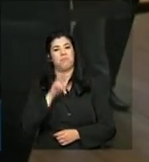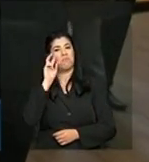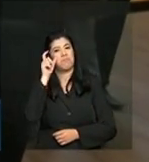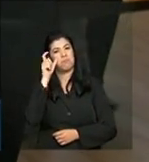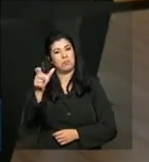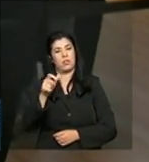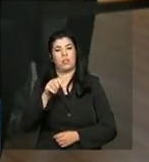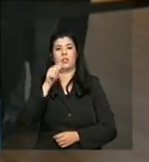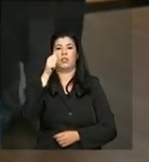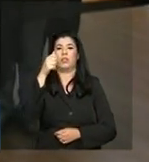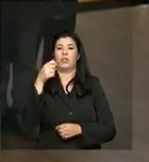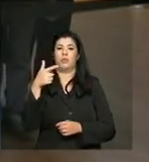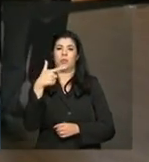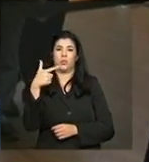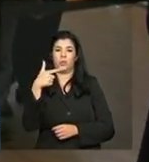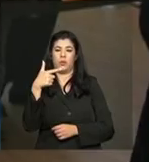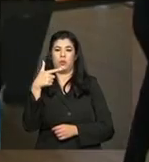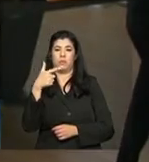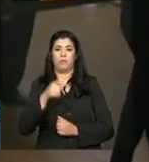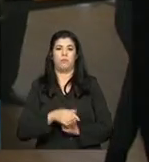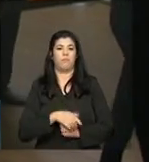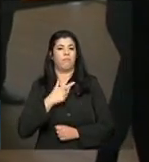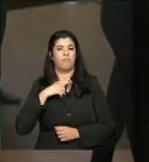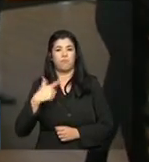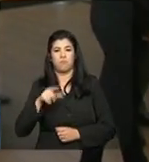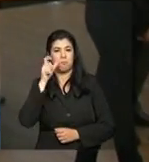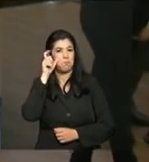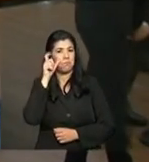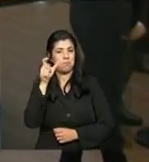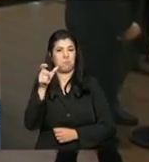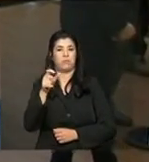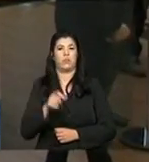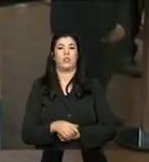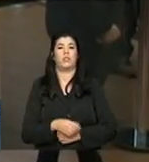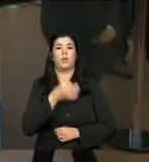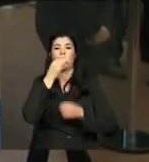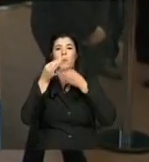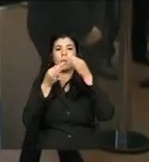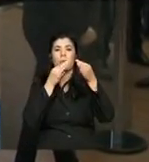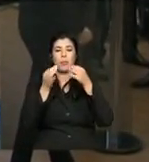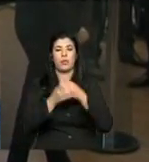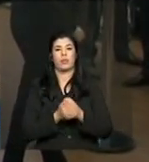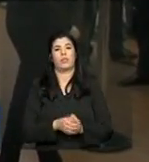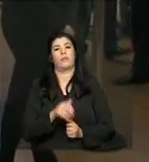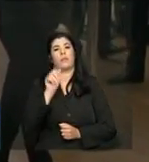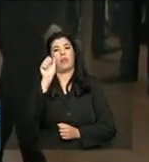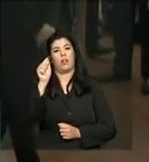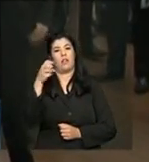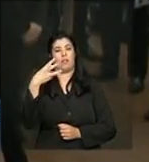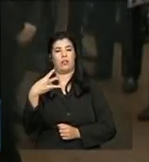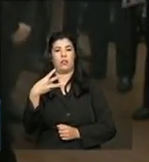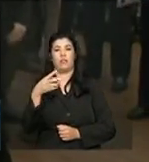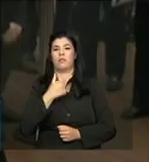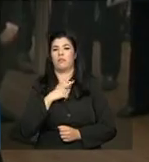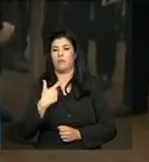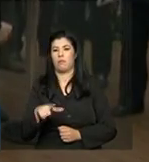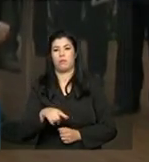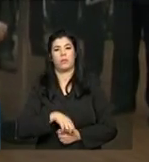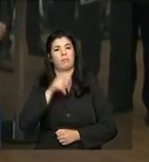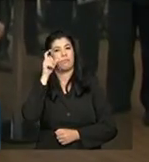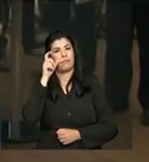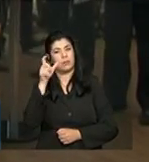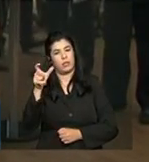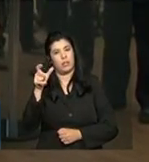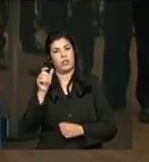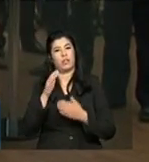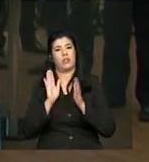apresentar a proposta para o sublote A2. Não possui interesse para apresentar a proposta para o sublote A3 e também não possui